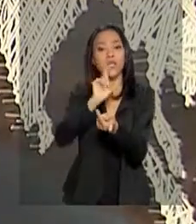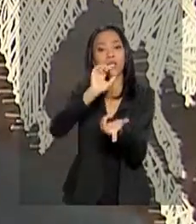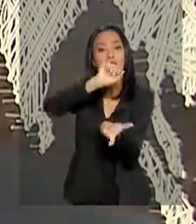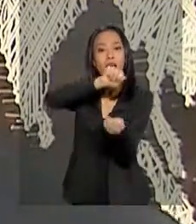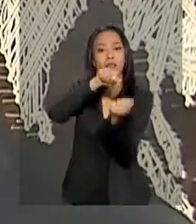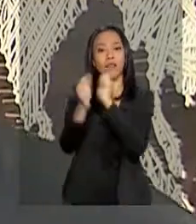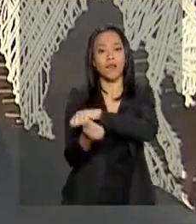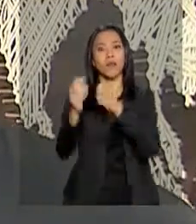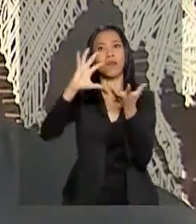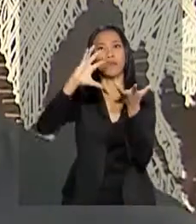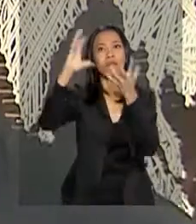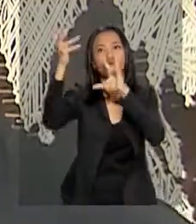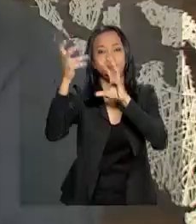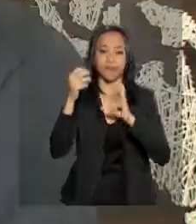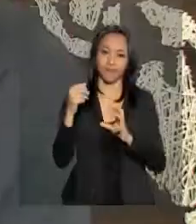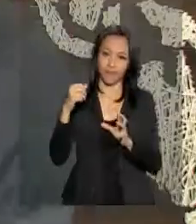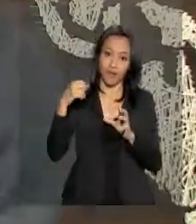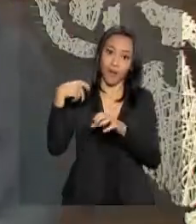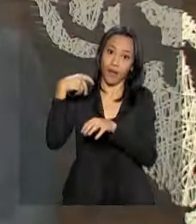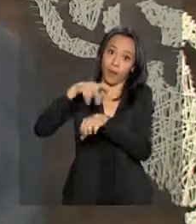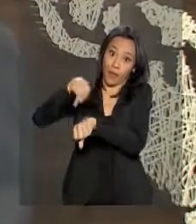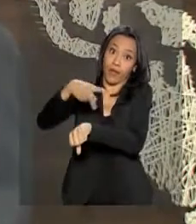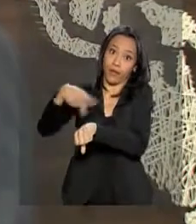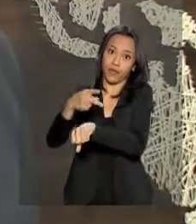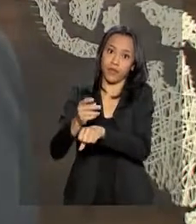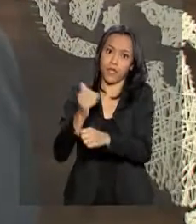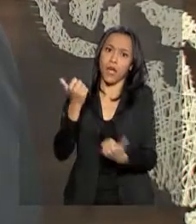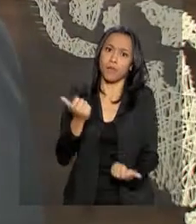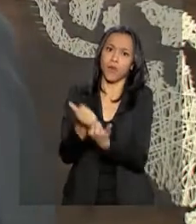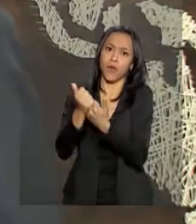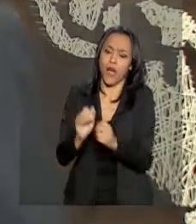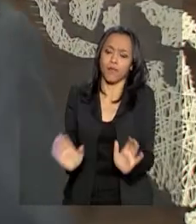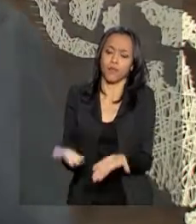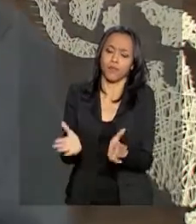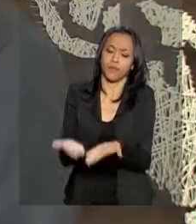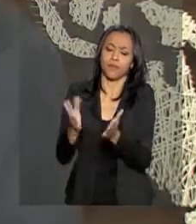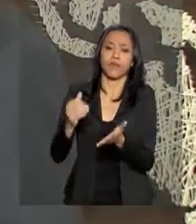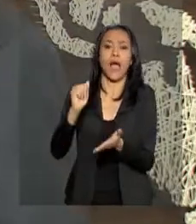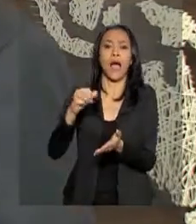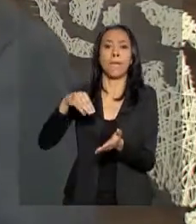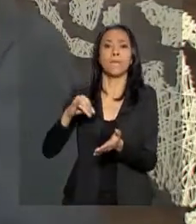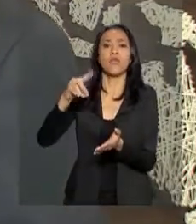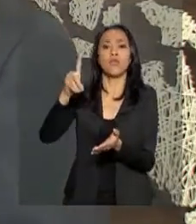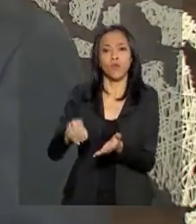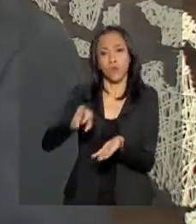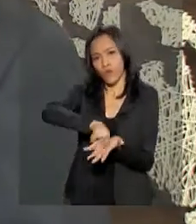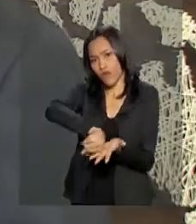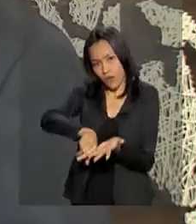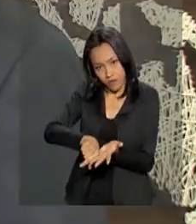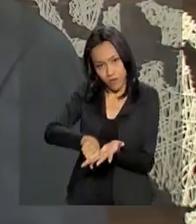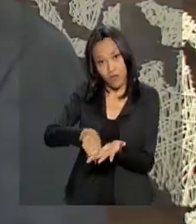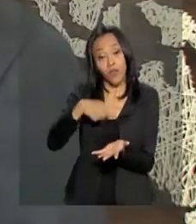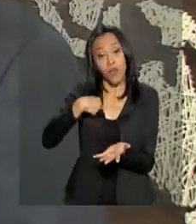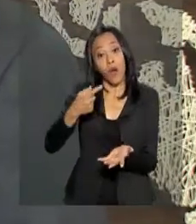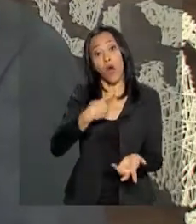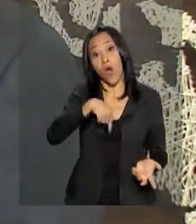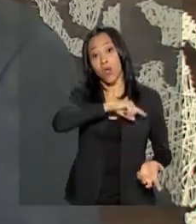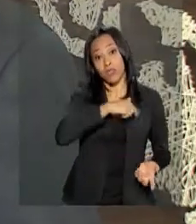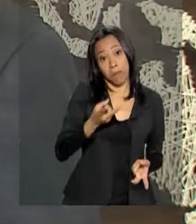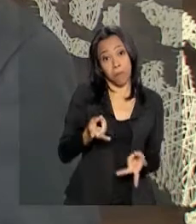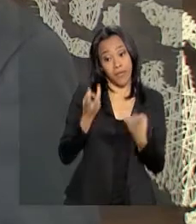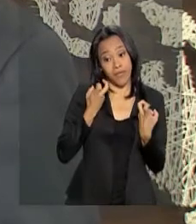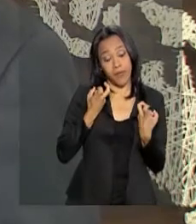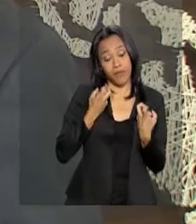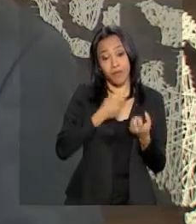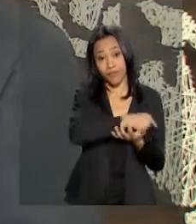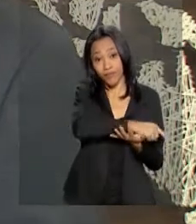ao país e contribuir para o aumento da produção de amido e derivados da mandioca, nós constatamos que de